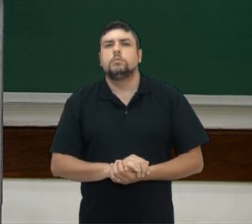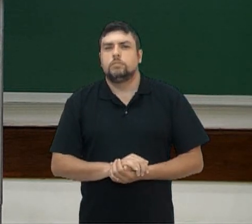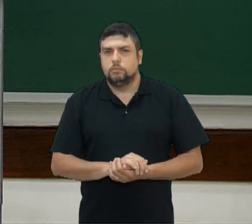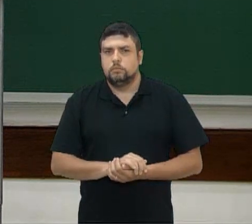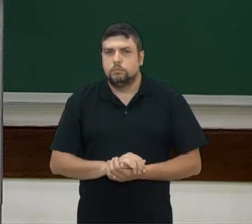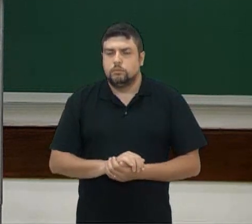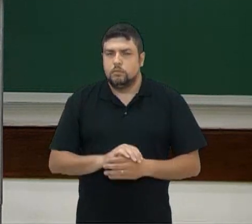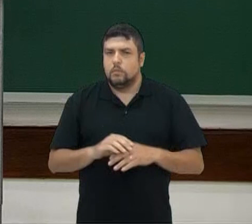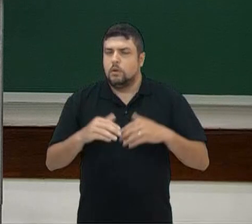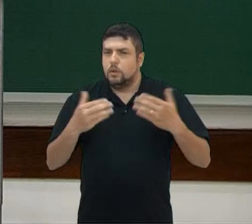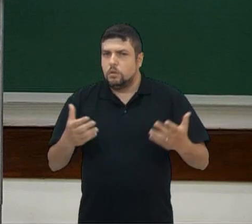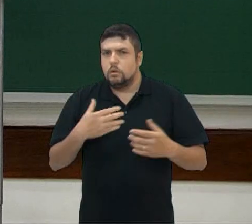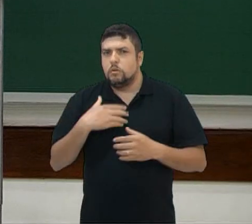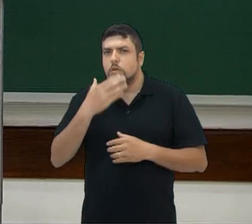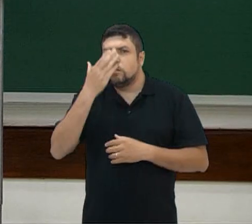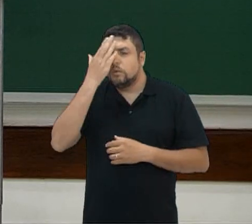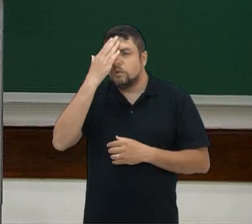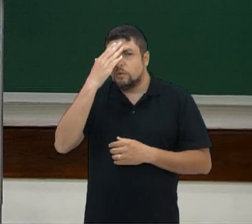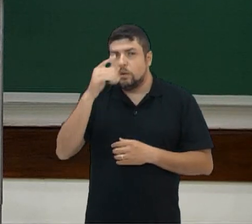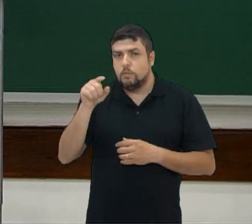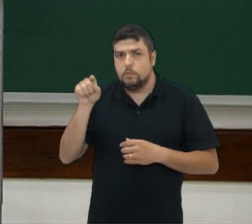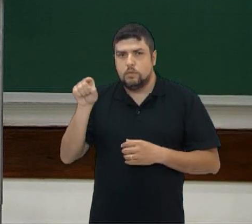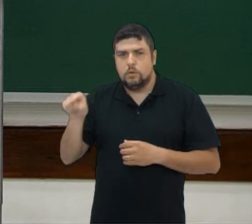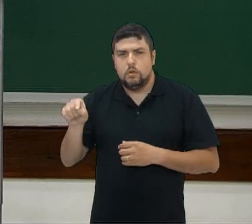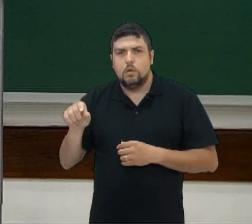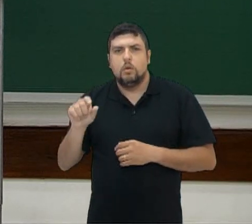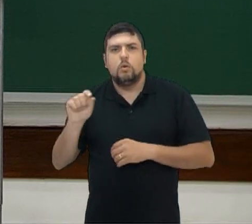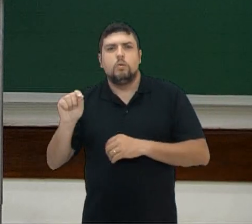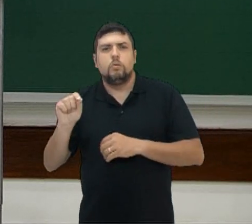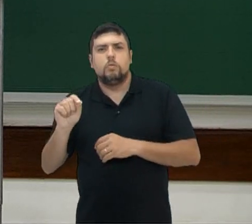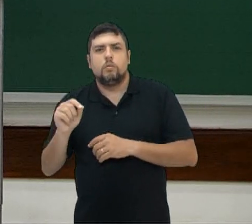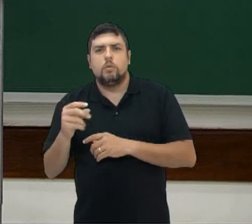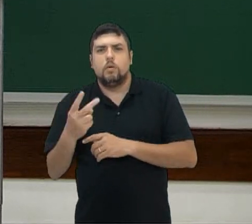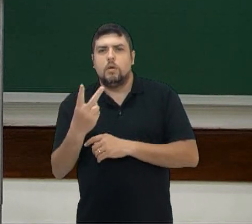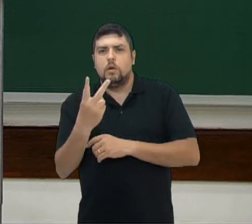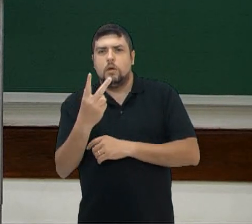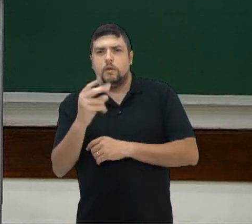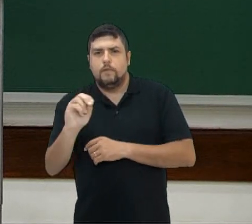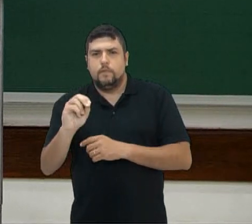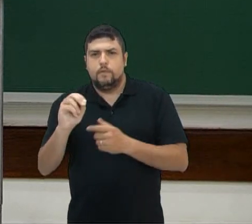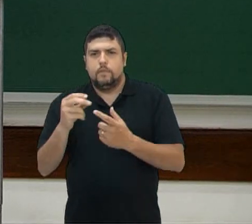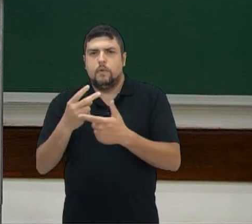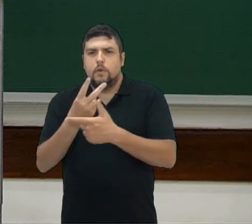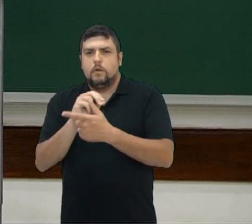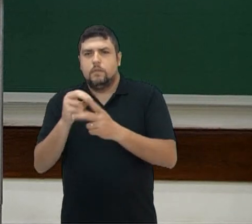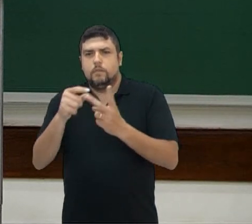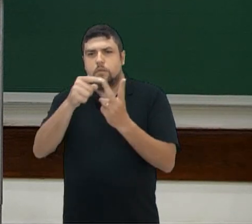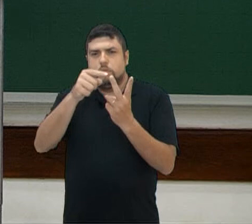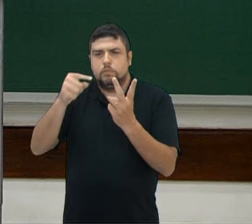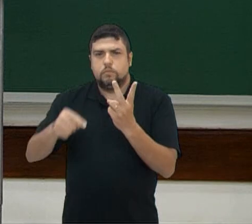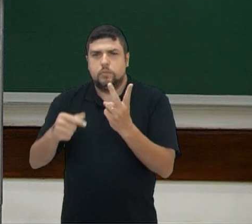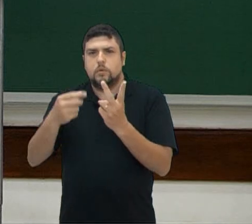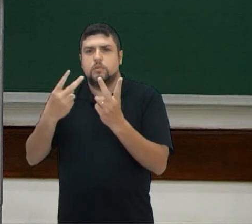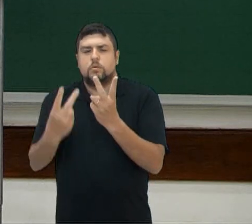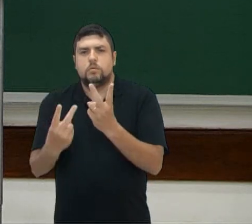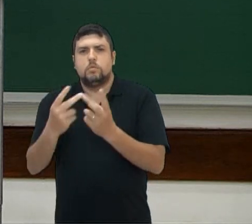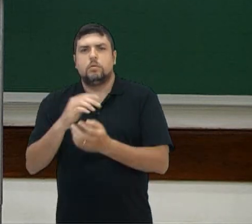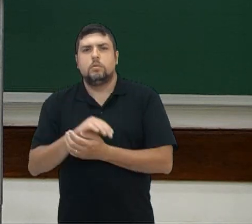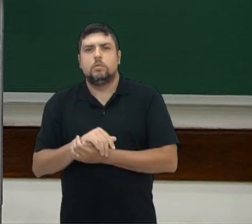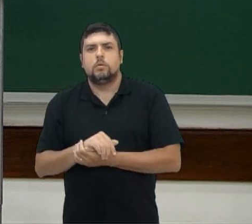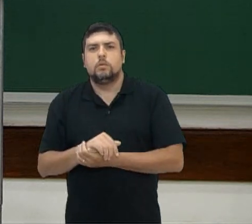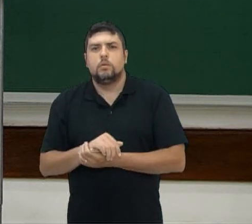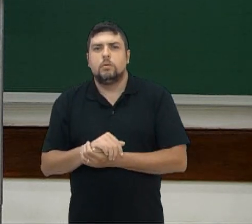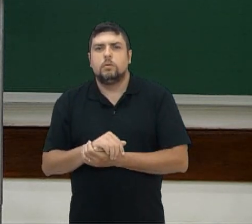Sabendo que a medida do lado do segundo polígono é 20 raiz de 2. Calcule a medida do lado do primeiro